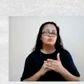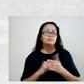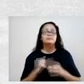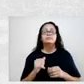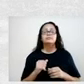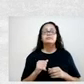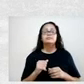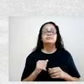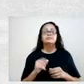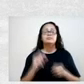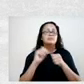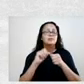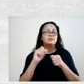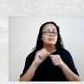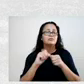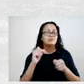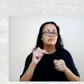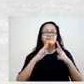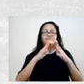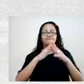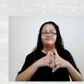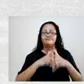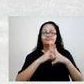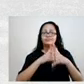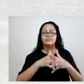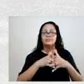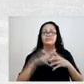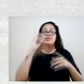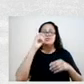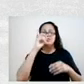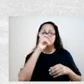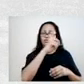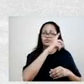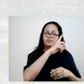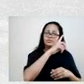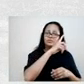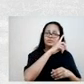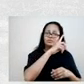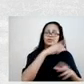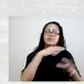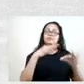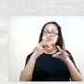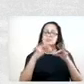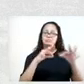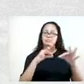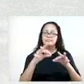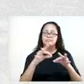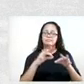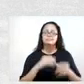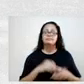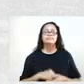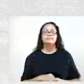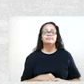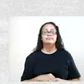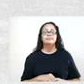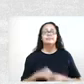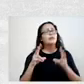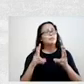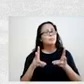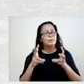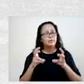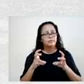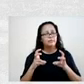de causar, né, transtorno e dificultar mais todo esse processo que já é muito difícil, né? Mas